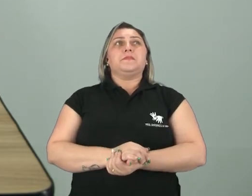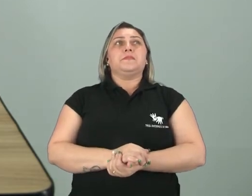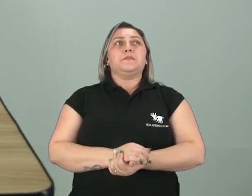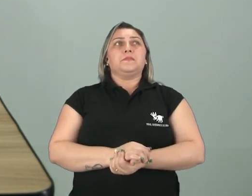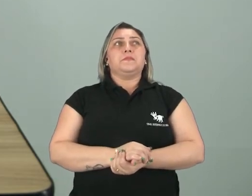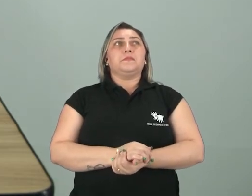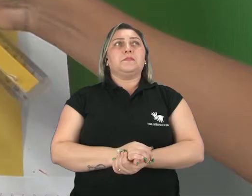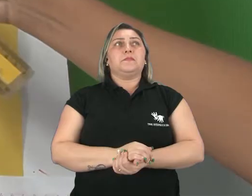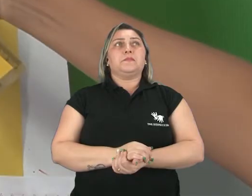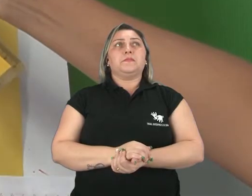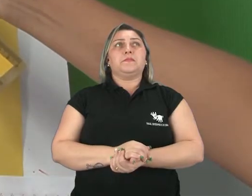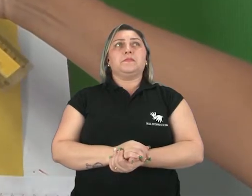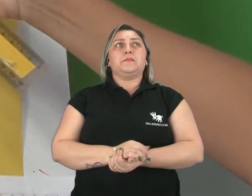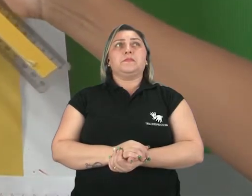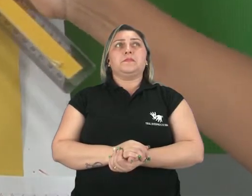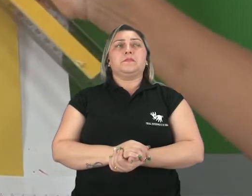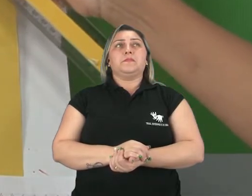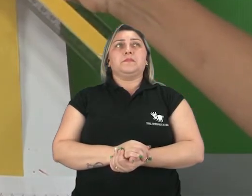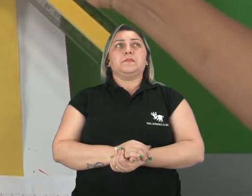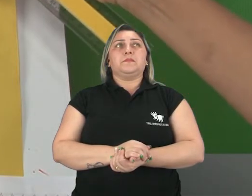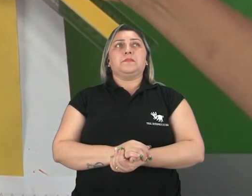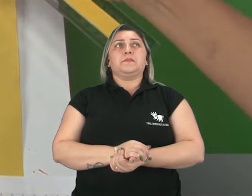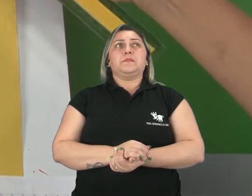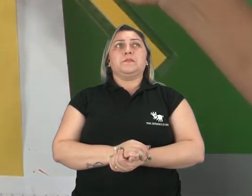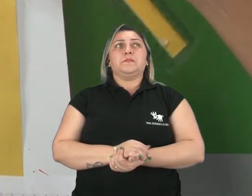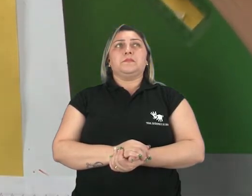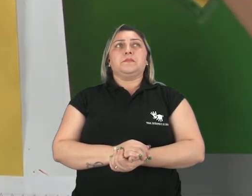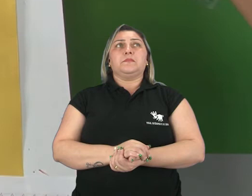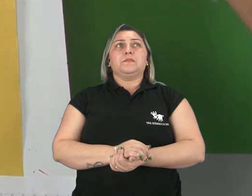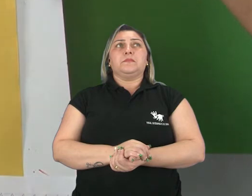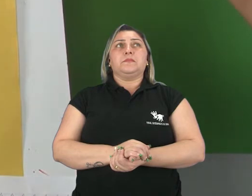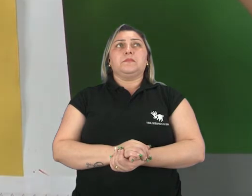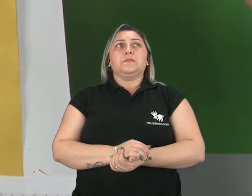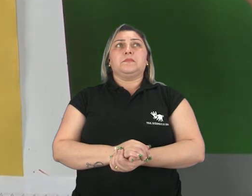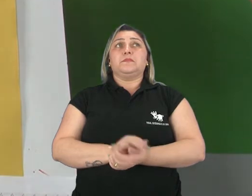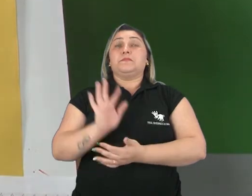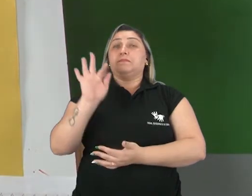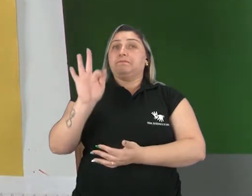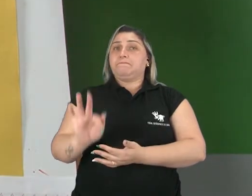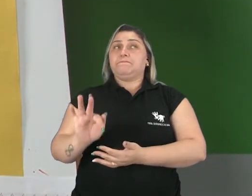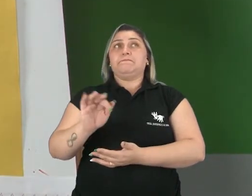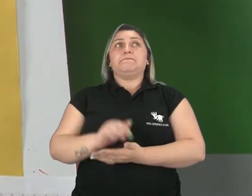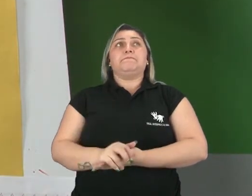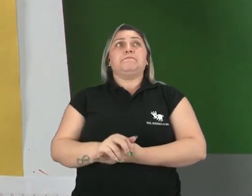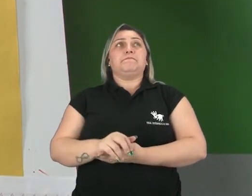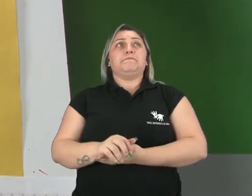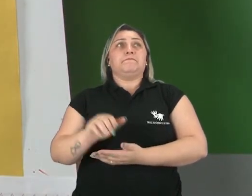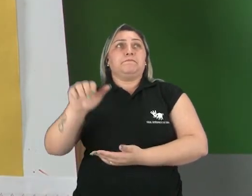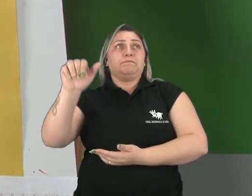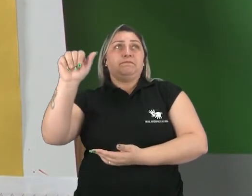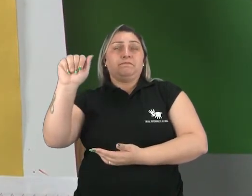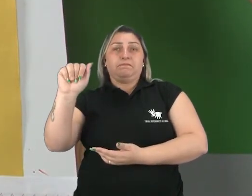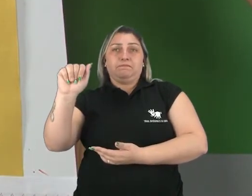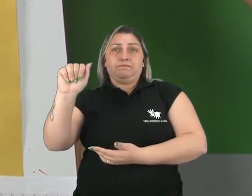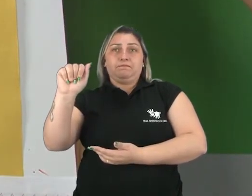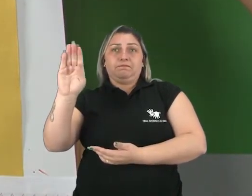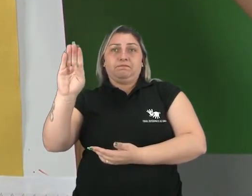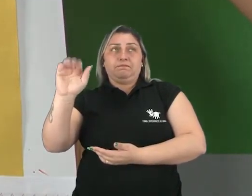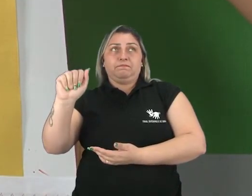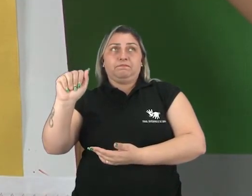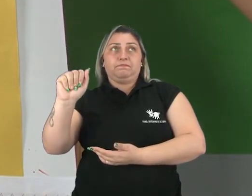sinais e aqui vamos procurar somente eu sou final temos o final